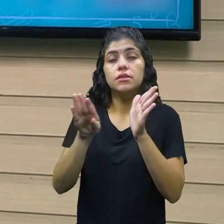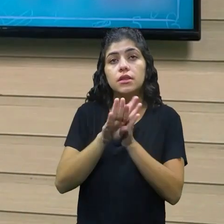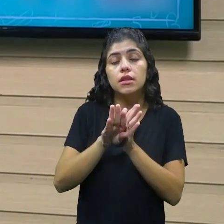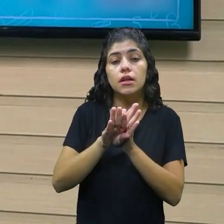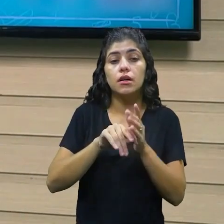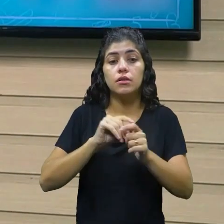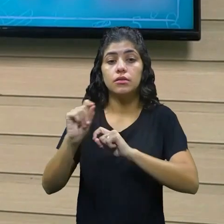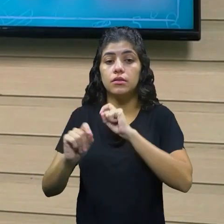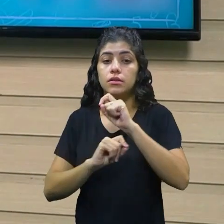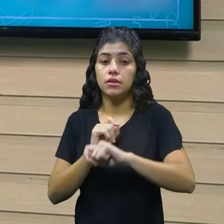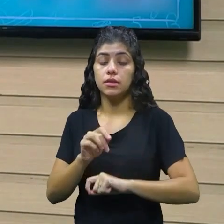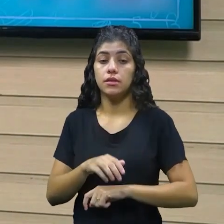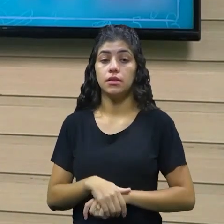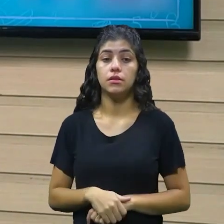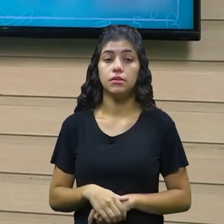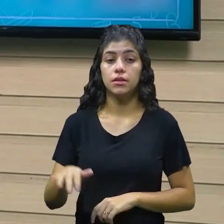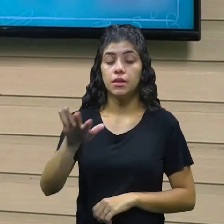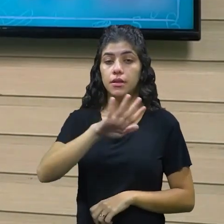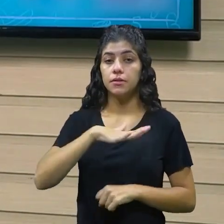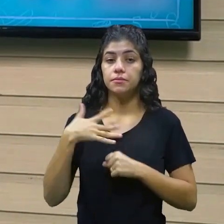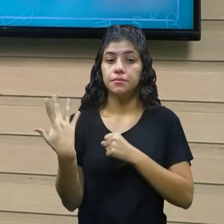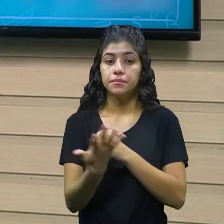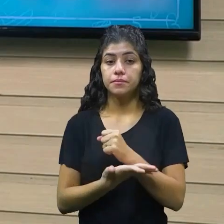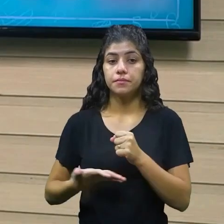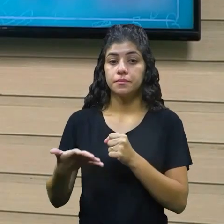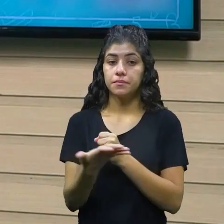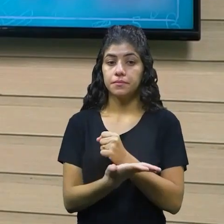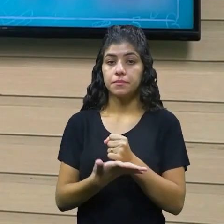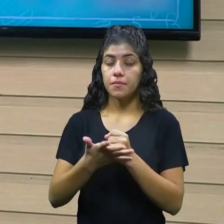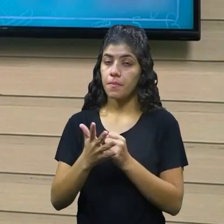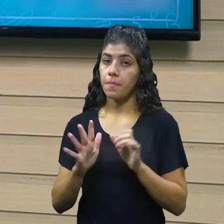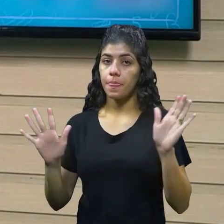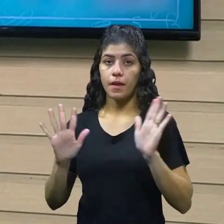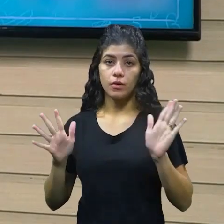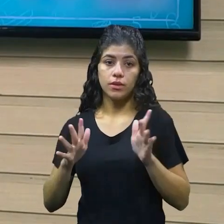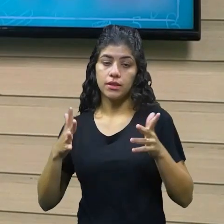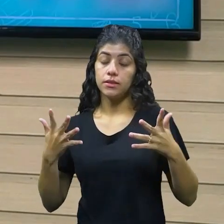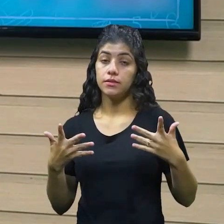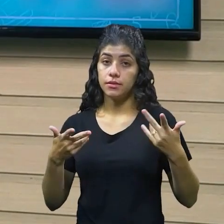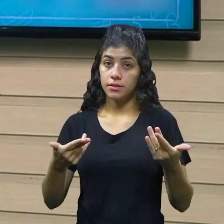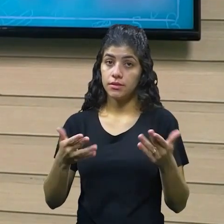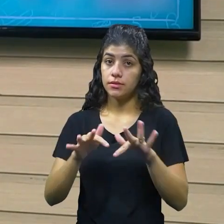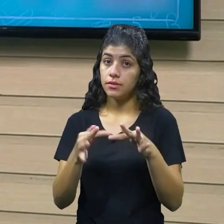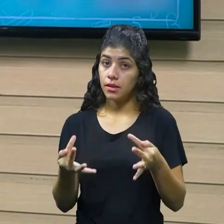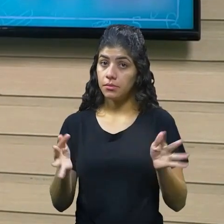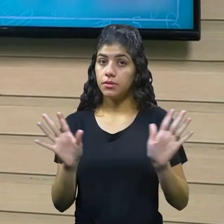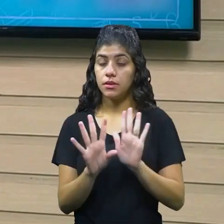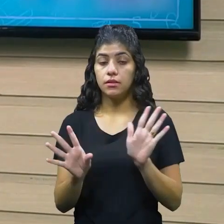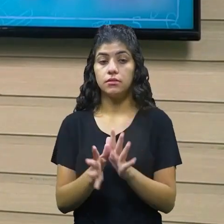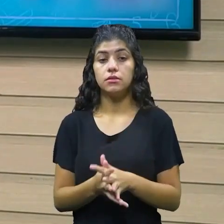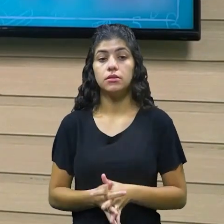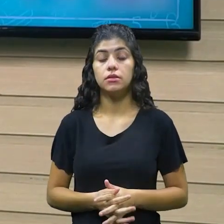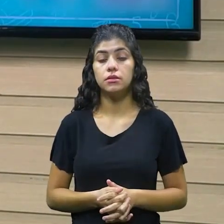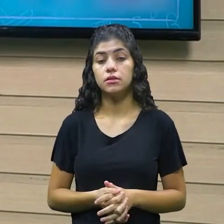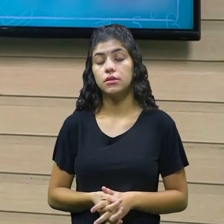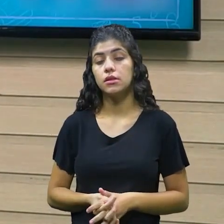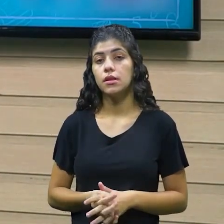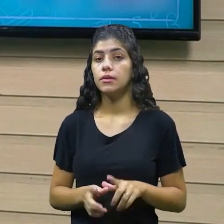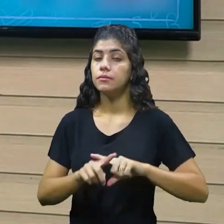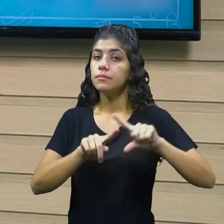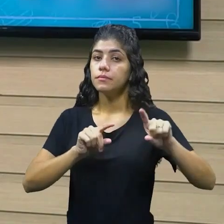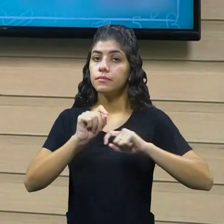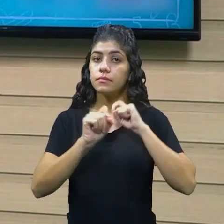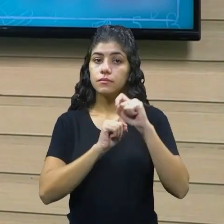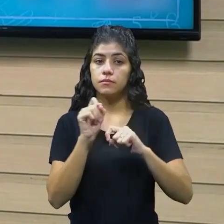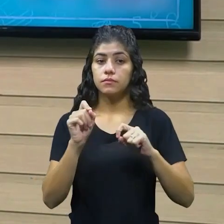os equipamentos, né? Falando de uma maneira bem básica, é claro que não ocorre de uma maneira tão simples assim, mas aí